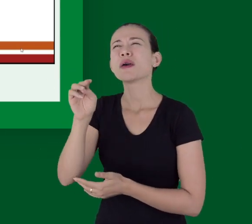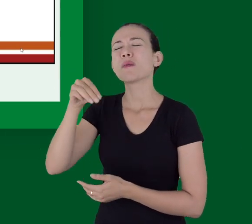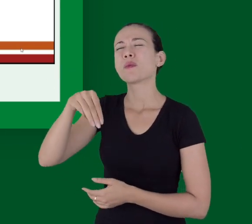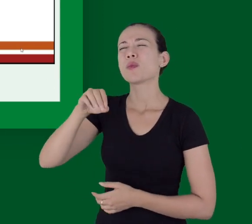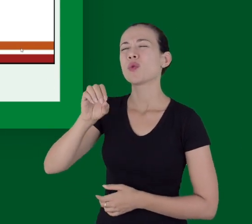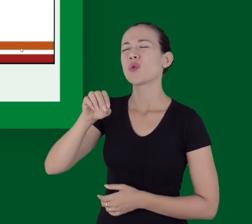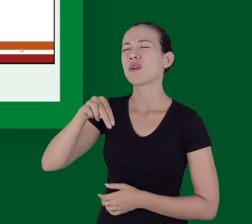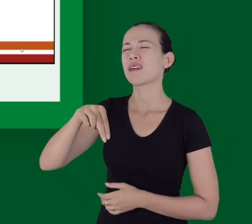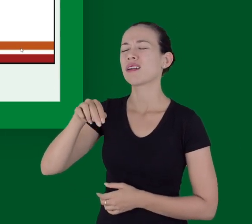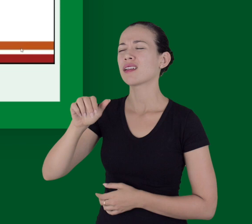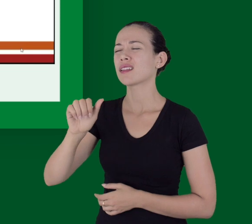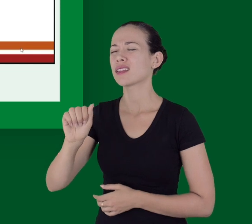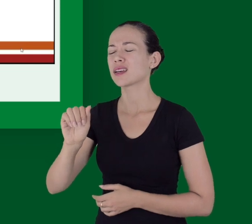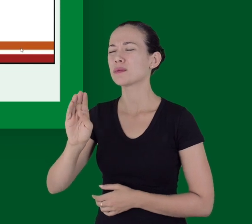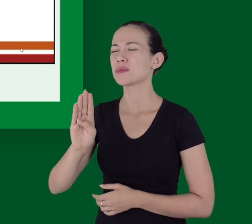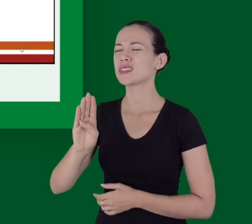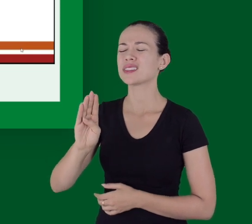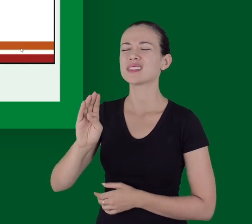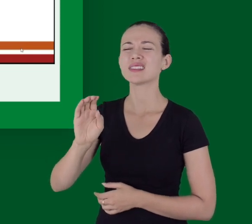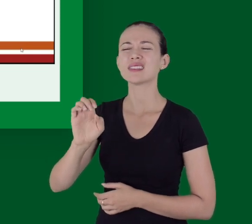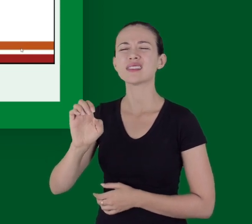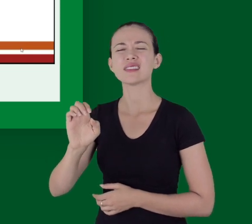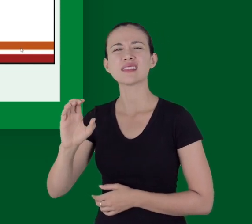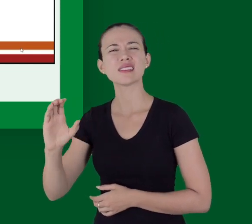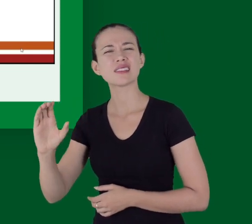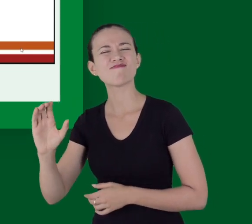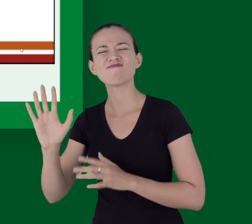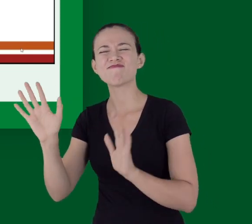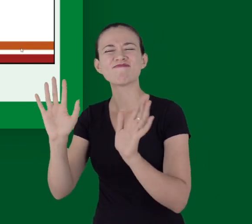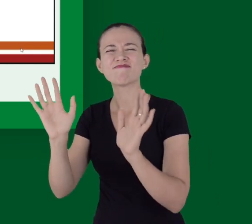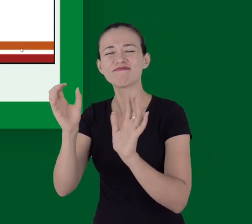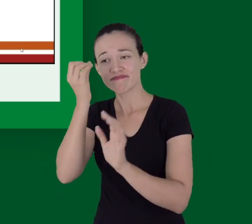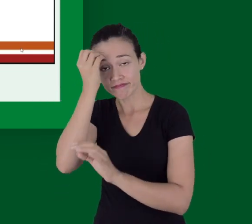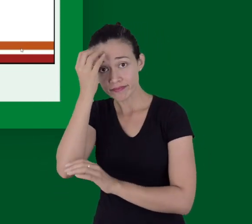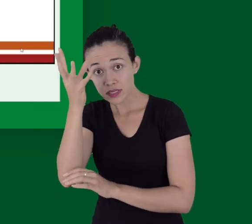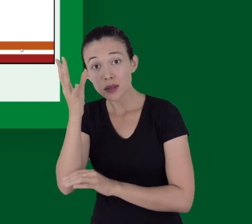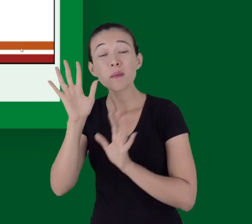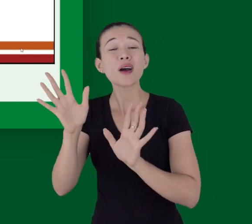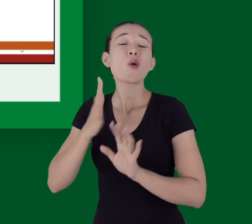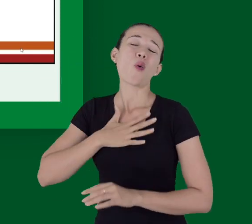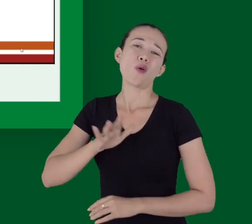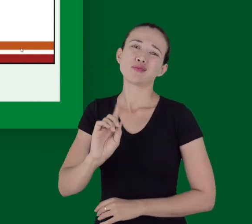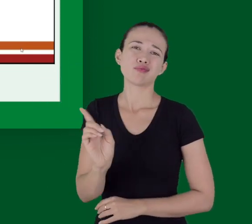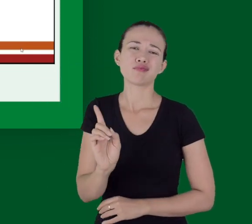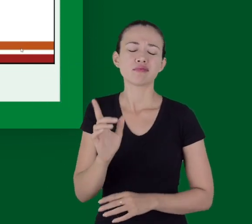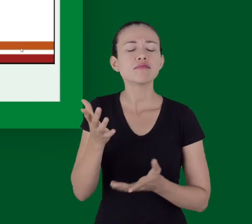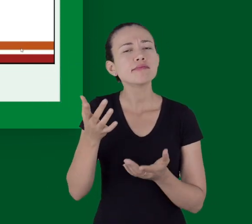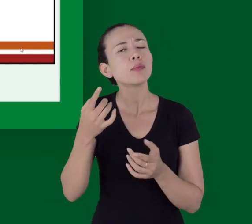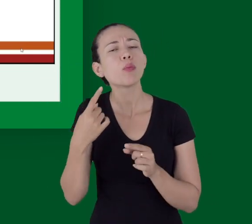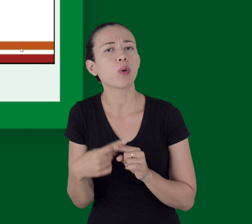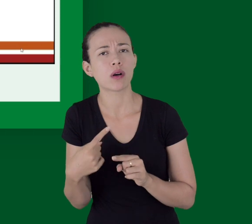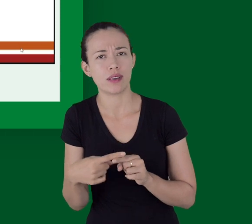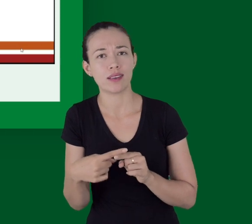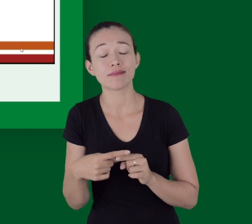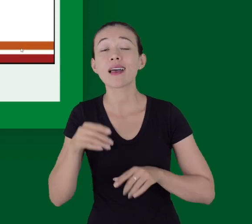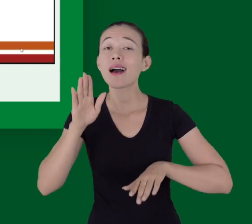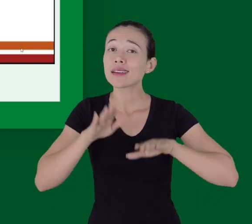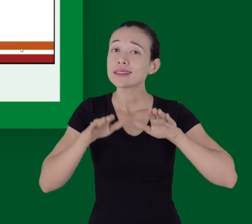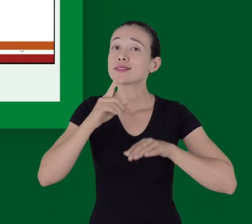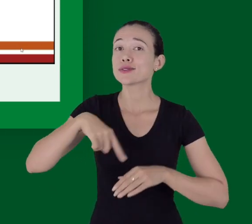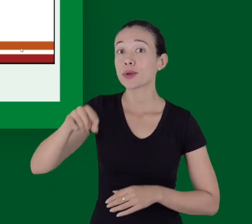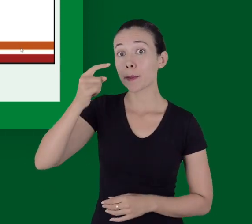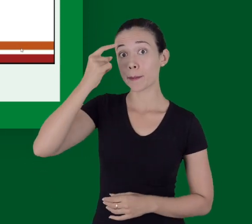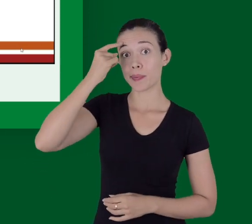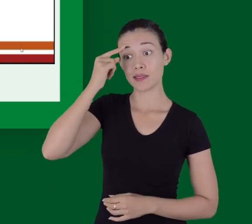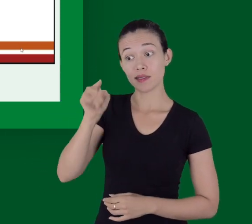morte. Então, decorar o mnemônico é muito ruim, porque você tende a fazer você fazer todas as medicações para todo mundo, e não é assim que funciona. Vamos